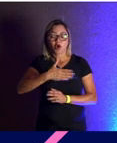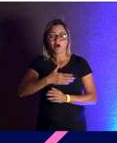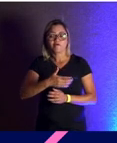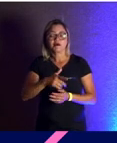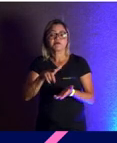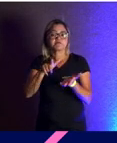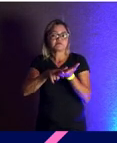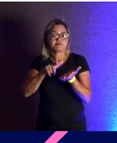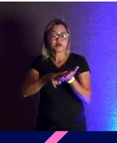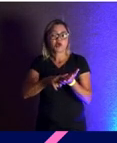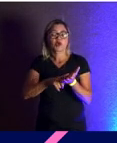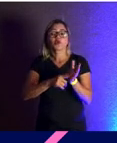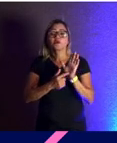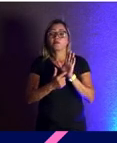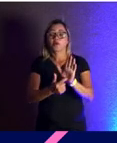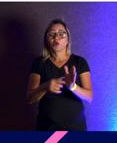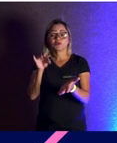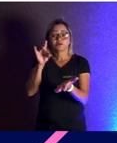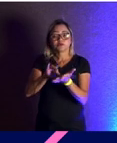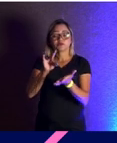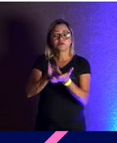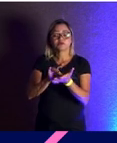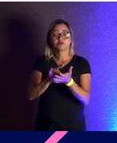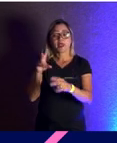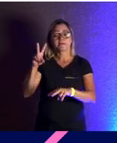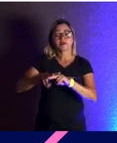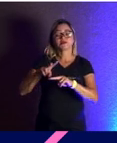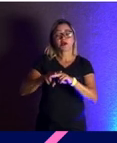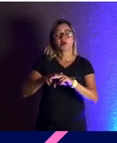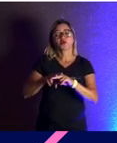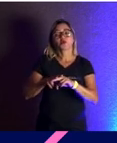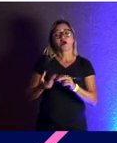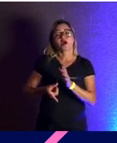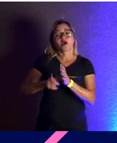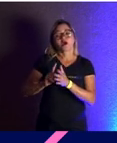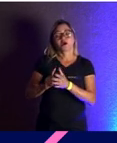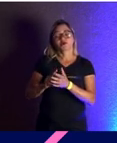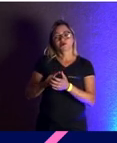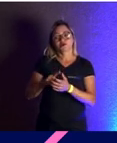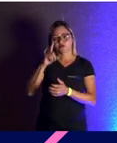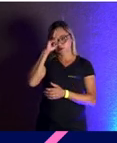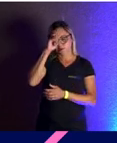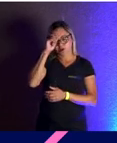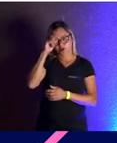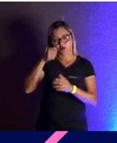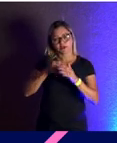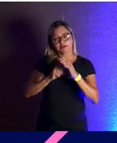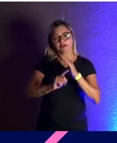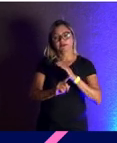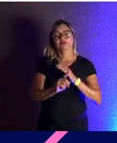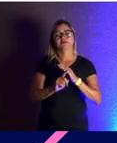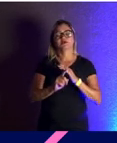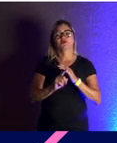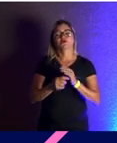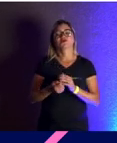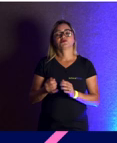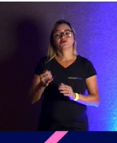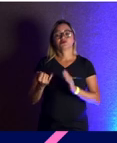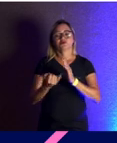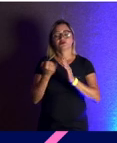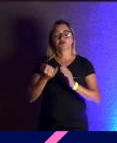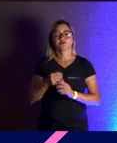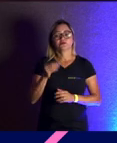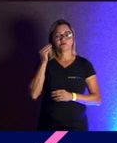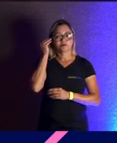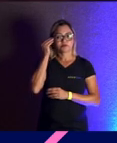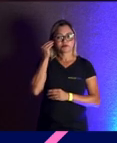que elas foram submetidas à tortura, incluindo como visões de contaminação compulsória e instituições